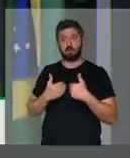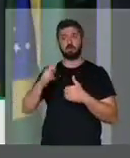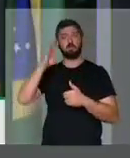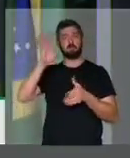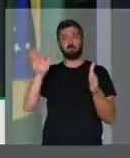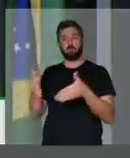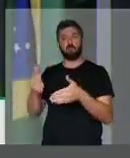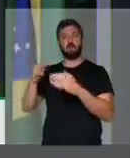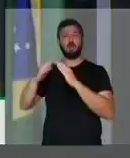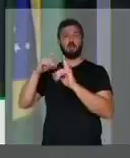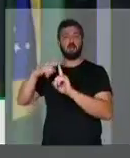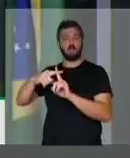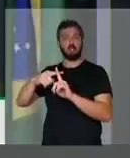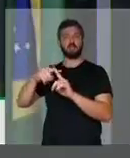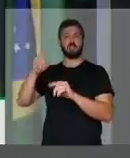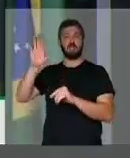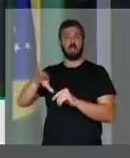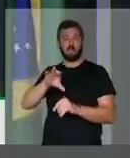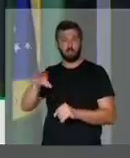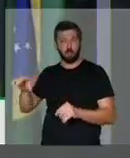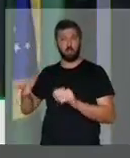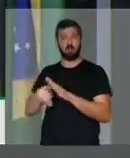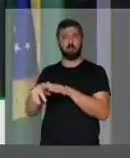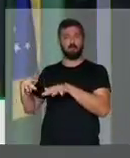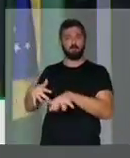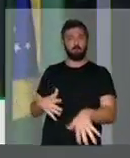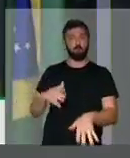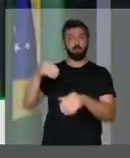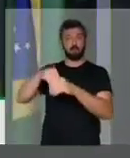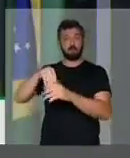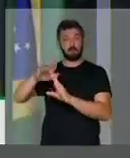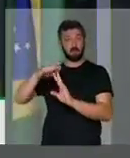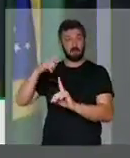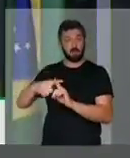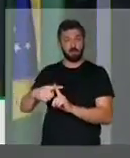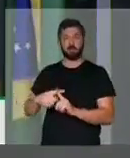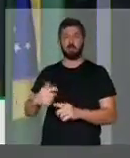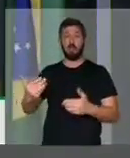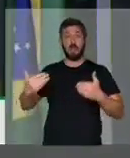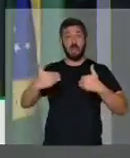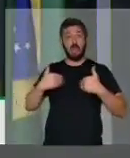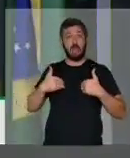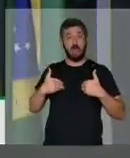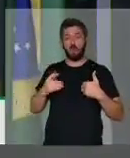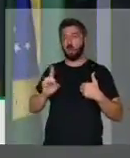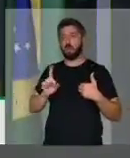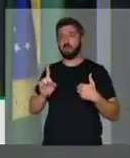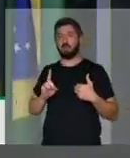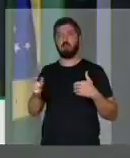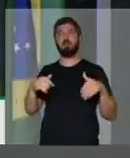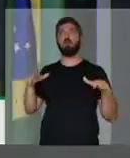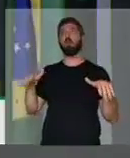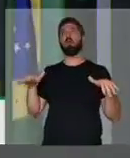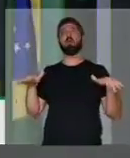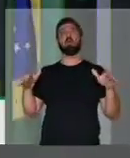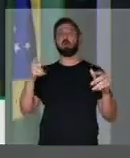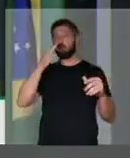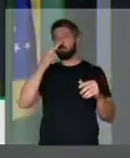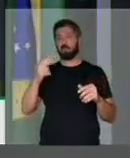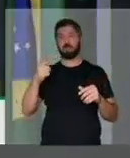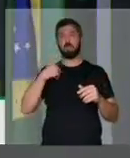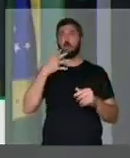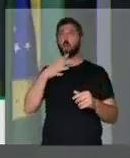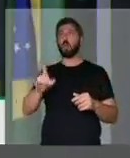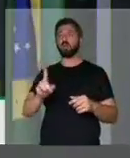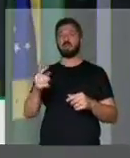Igreja Católica, pessoas ligadas a movimentos dentro da igreja, então não estou aqui voando como alguém